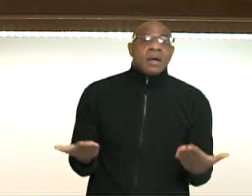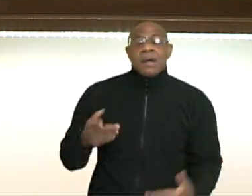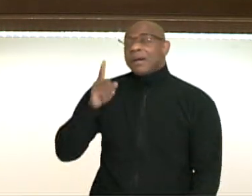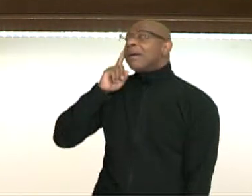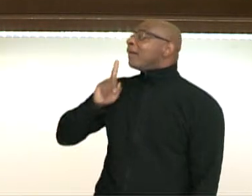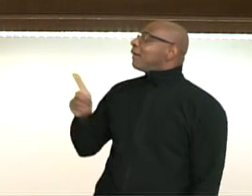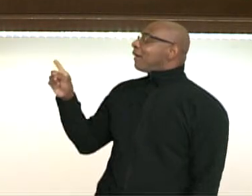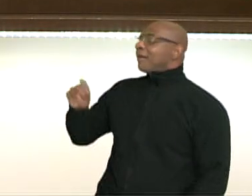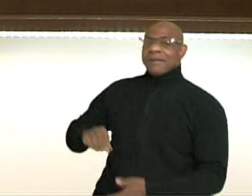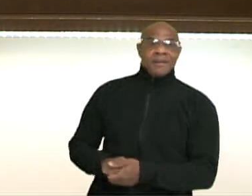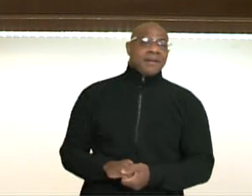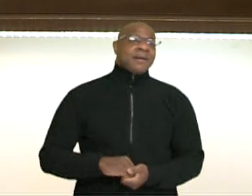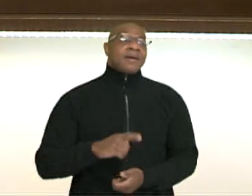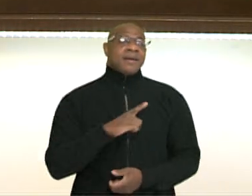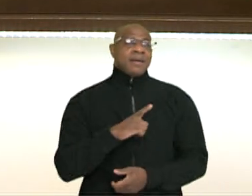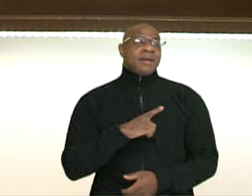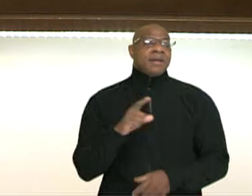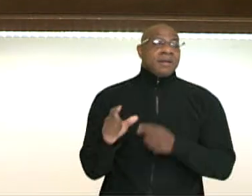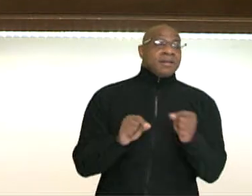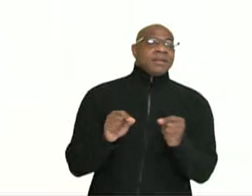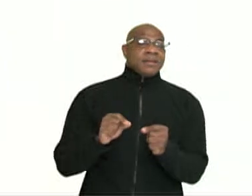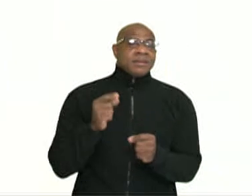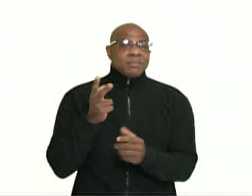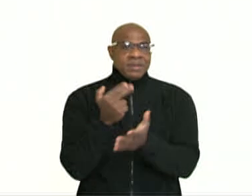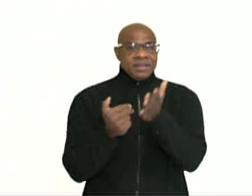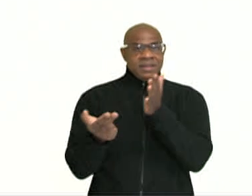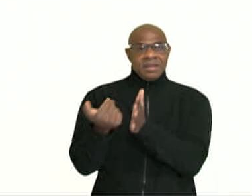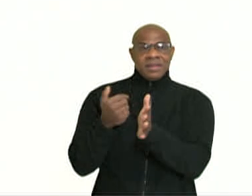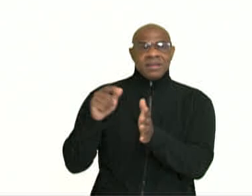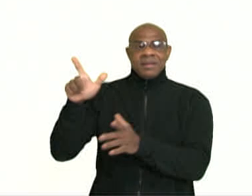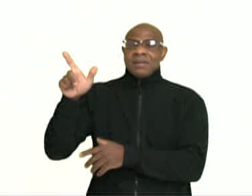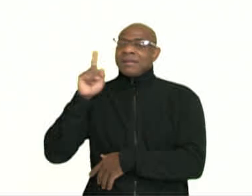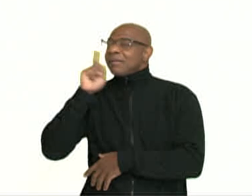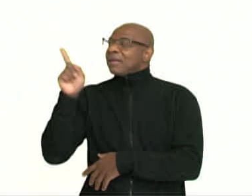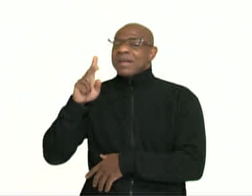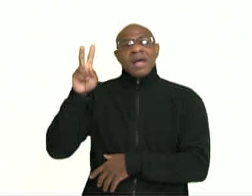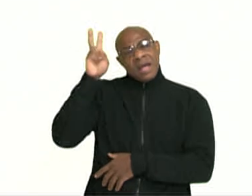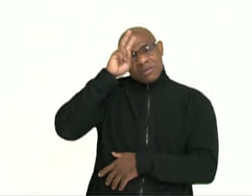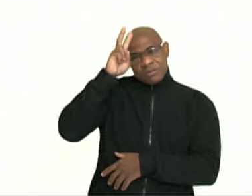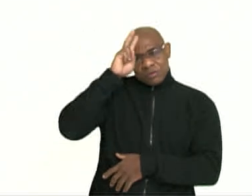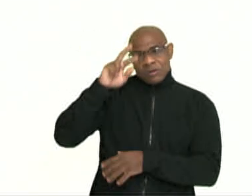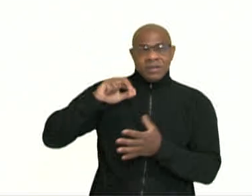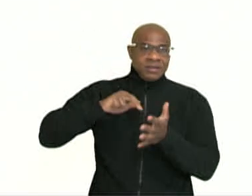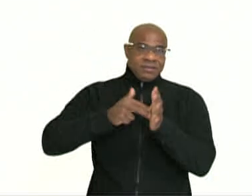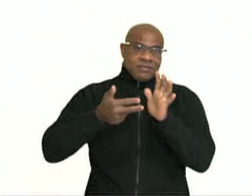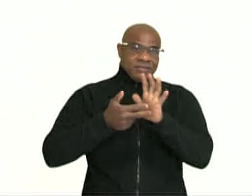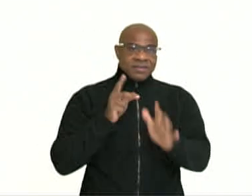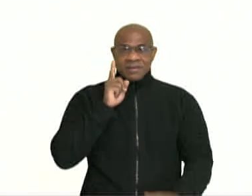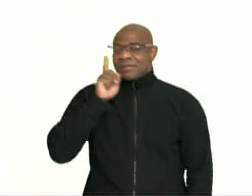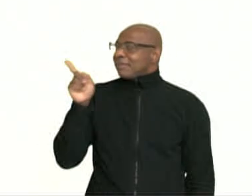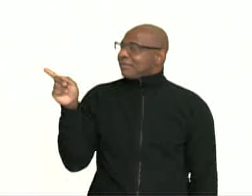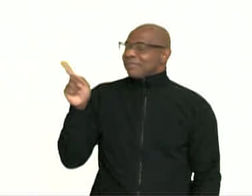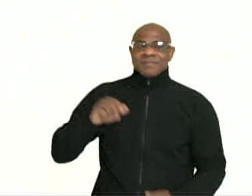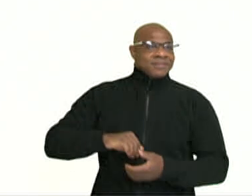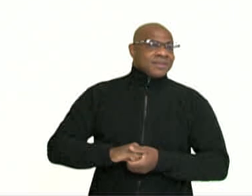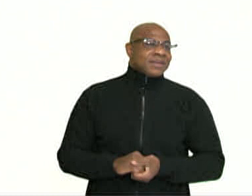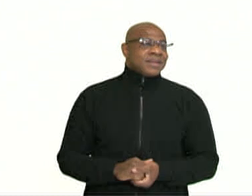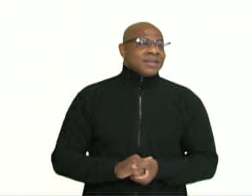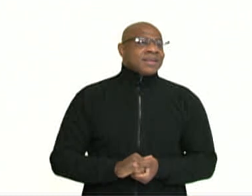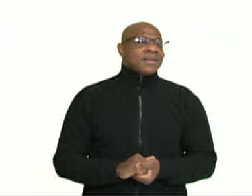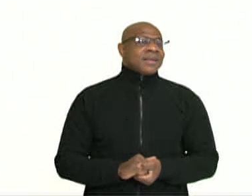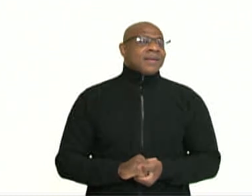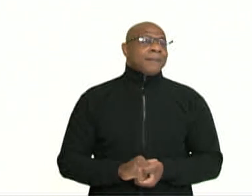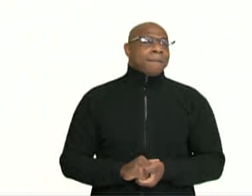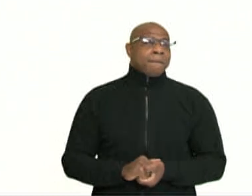do ladinho, é um exemplo, uma xilogravura, né, representando essa lenda da serpente adormecida. Então,